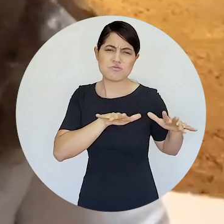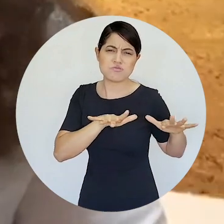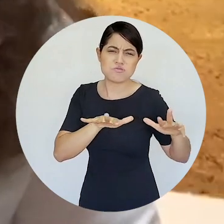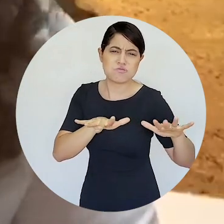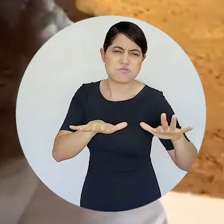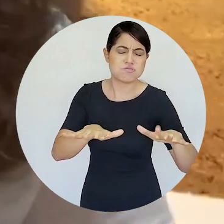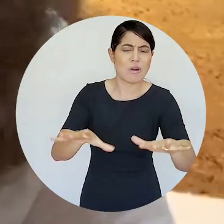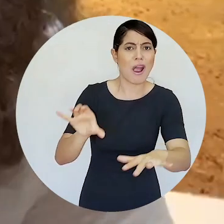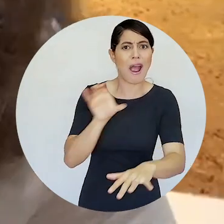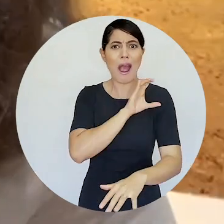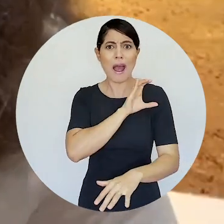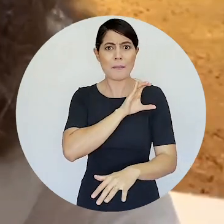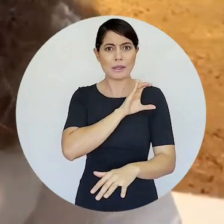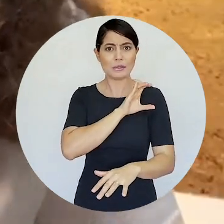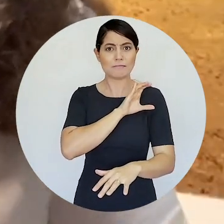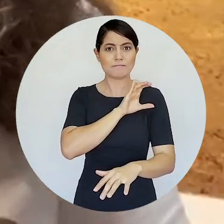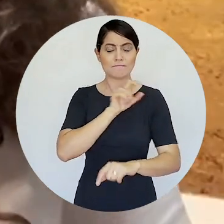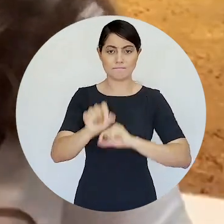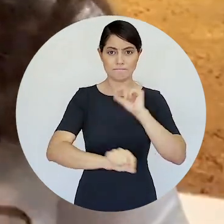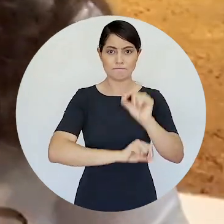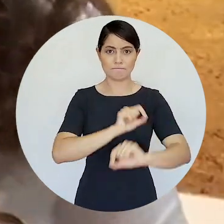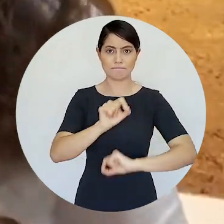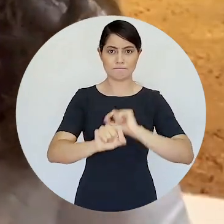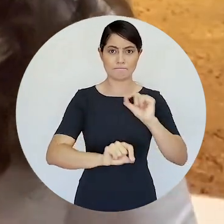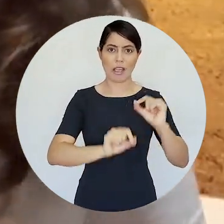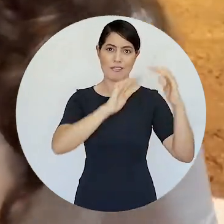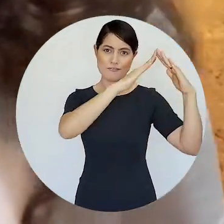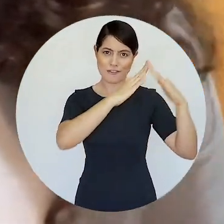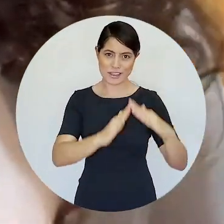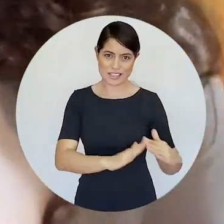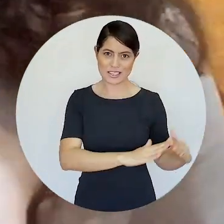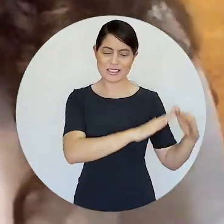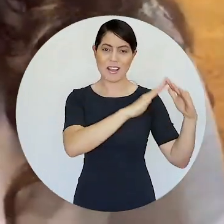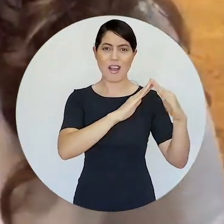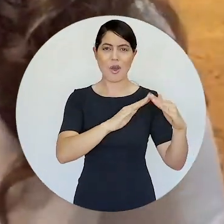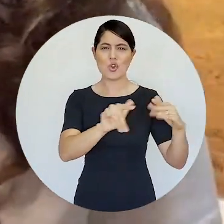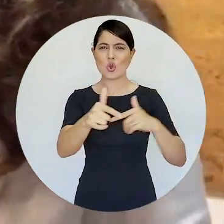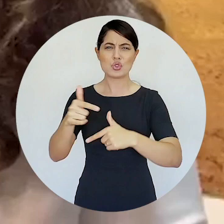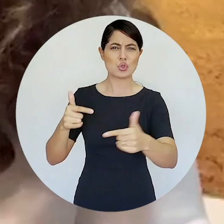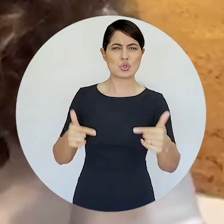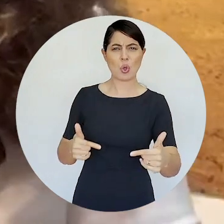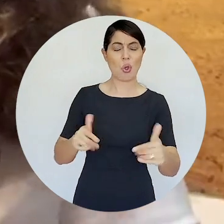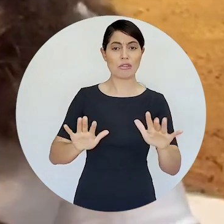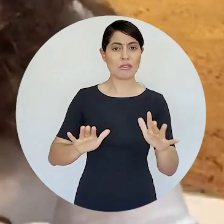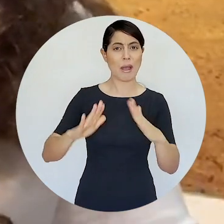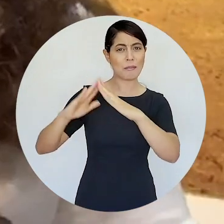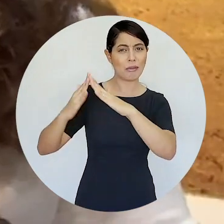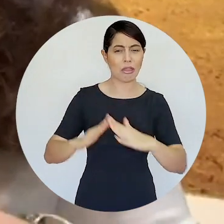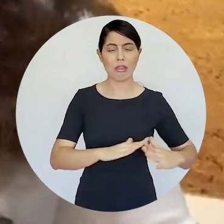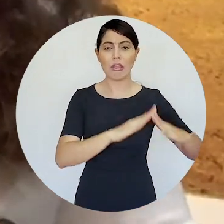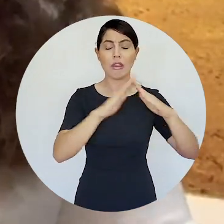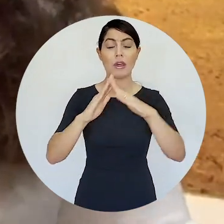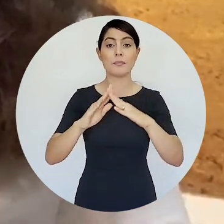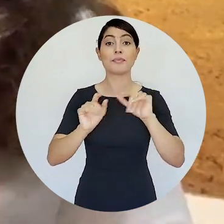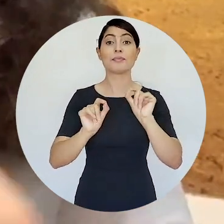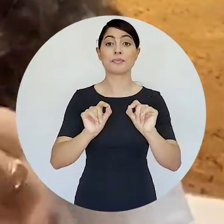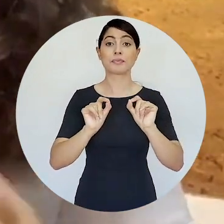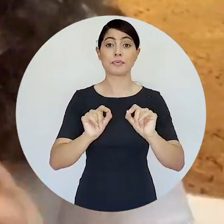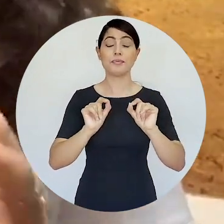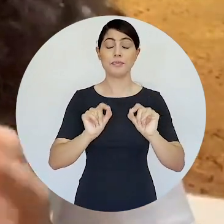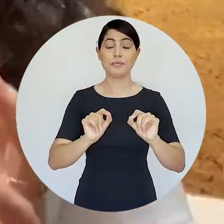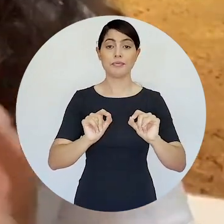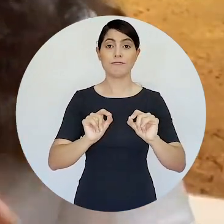muito maior que a cidade oficial. O fenômeno da favelização e demais ocupações irregulares contribuem